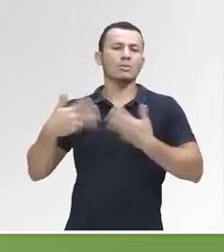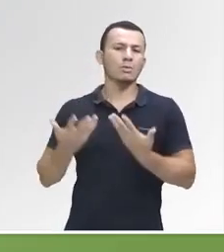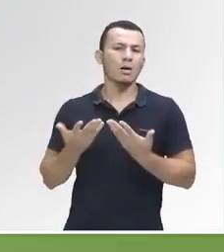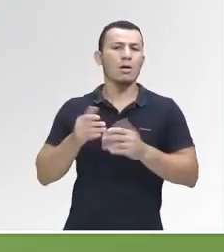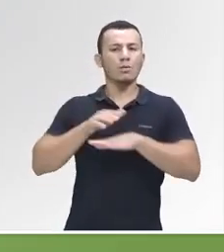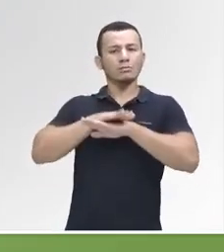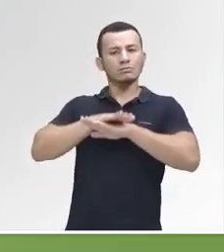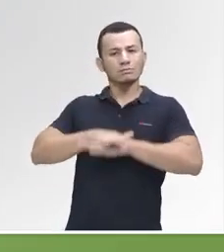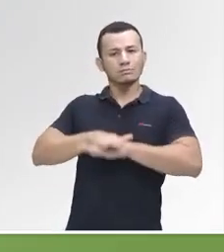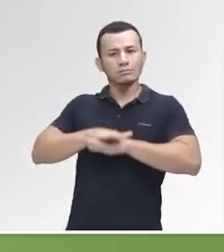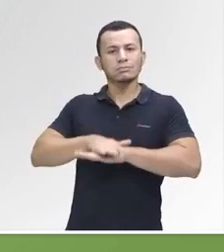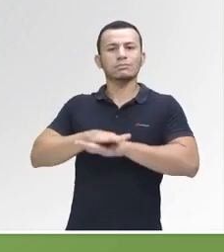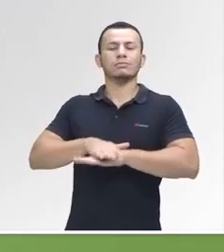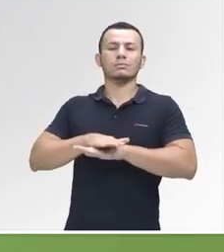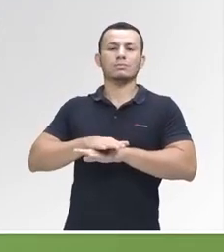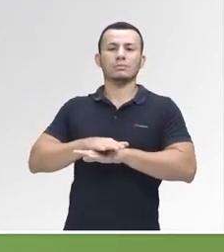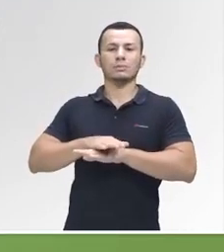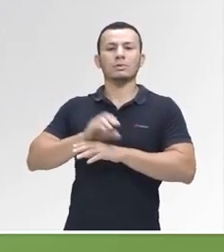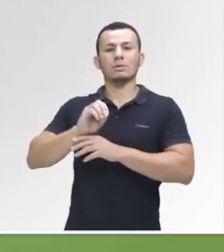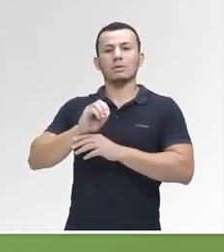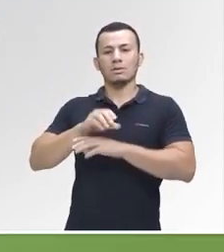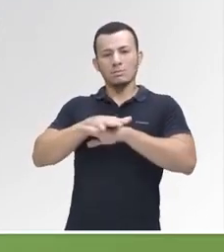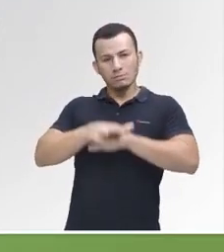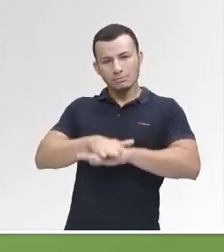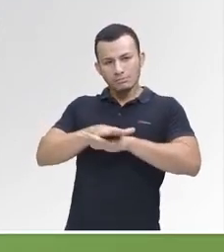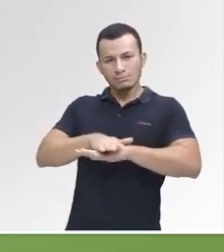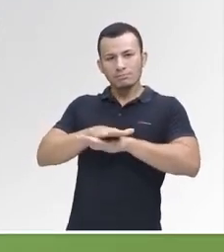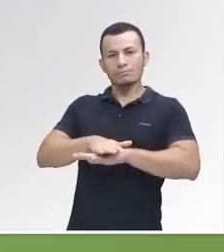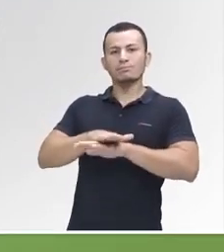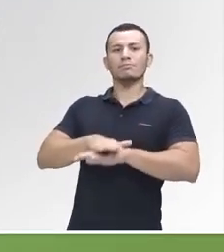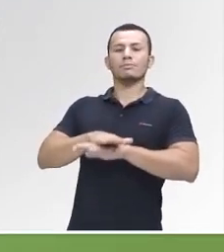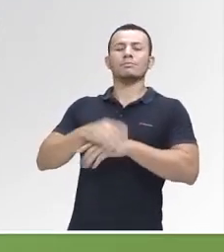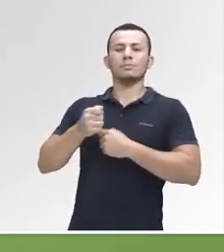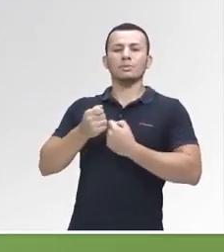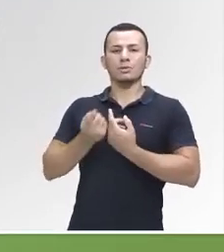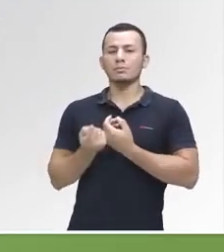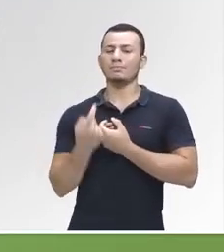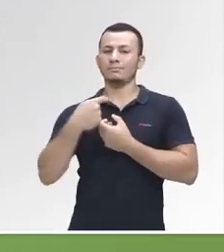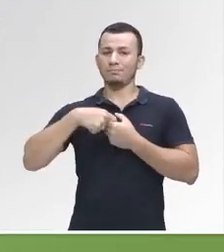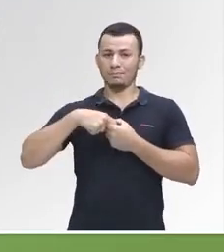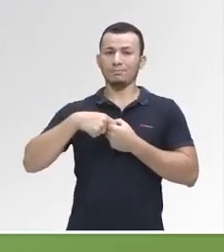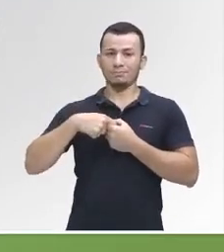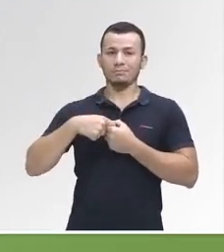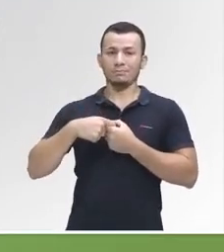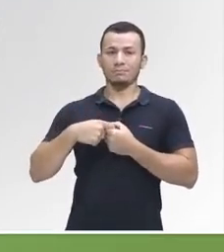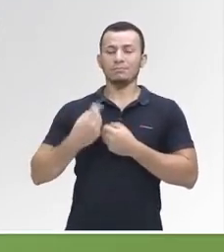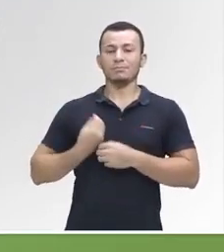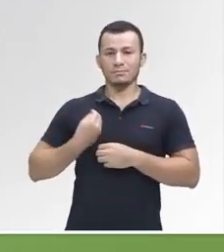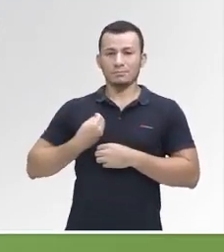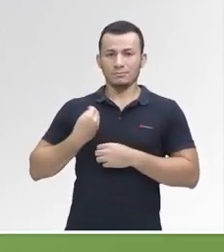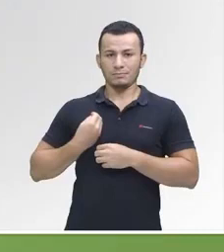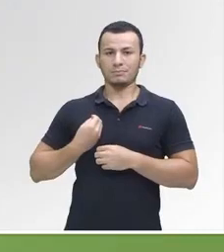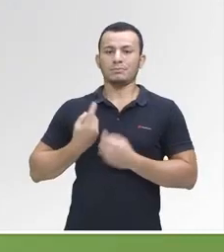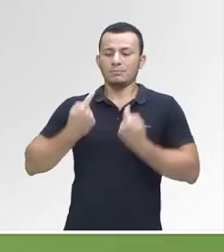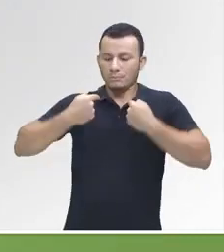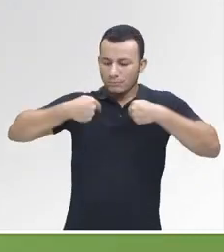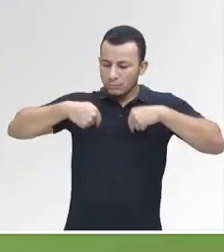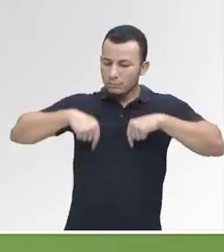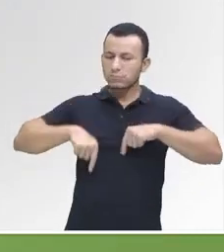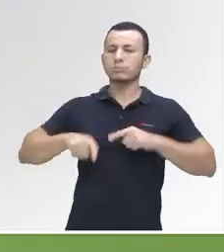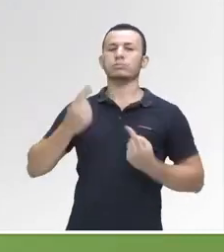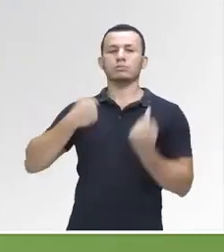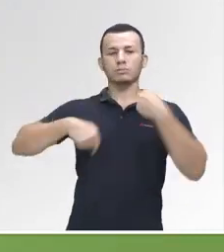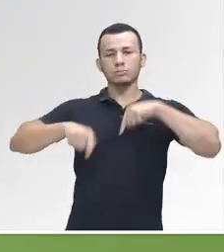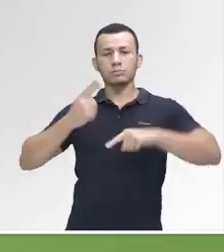reanimação cardiorrespiratória, que é uma massagem, né, que faz com que o sistema volte ao